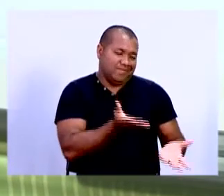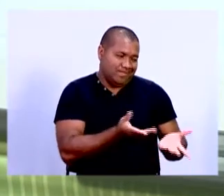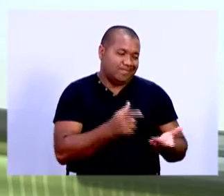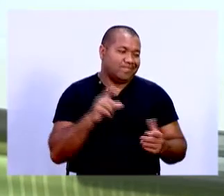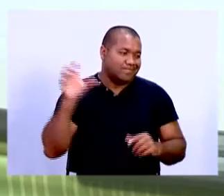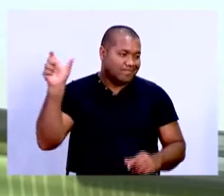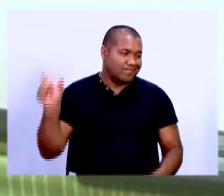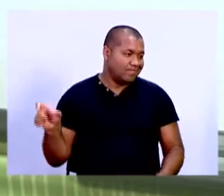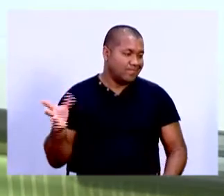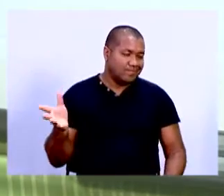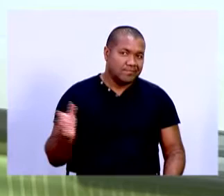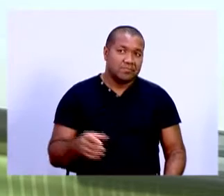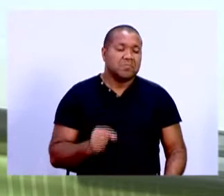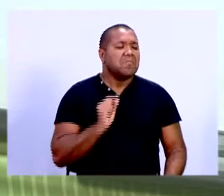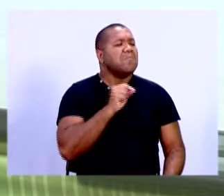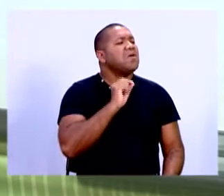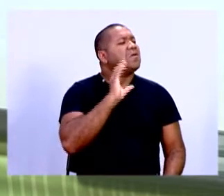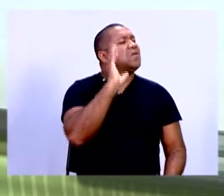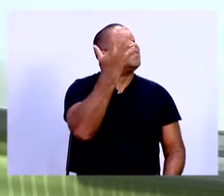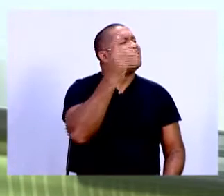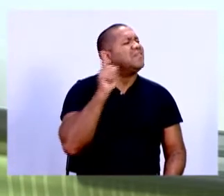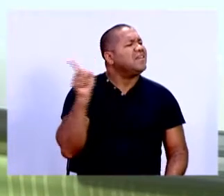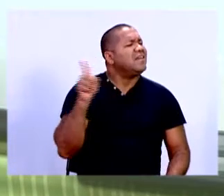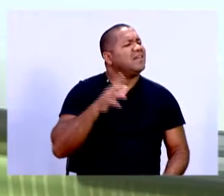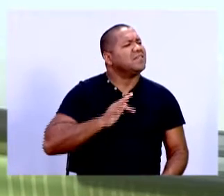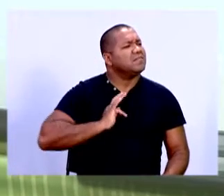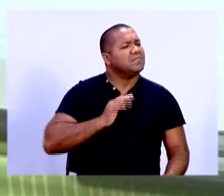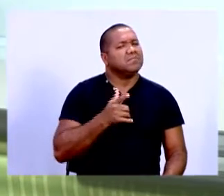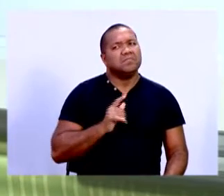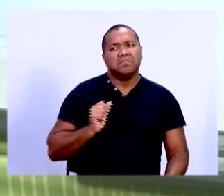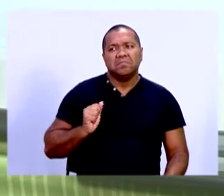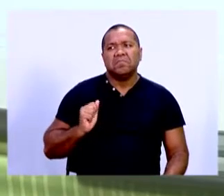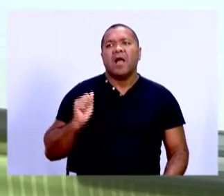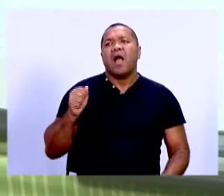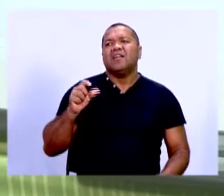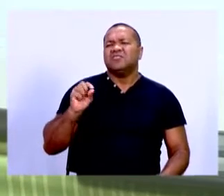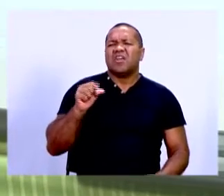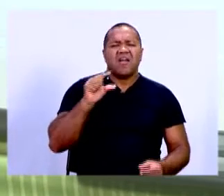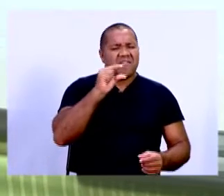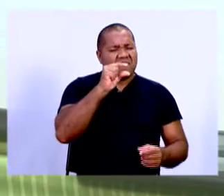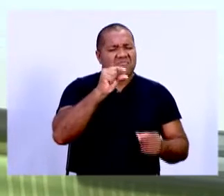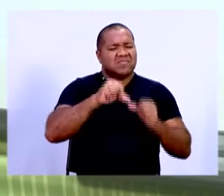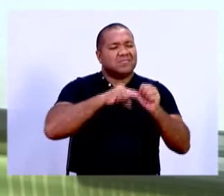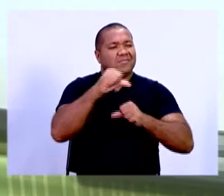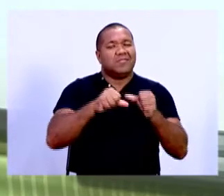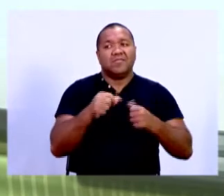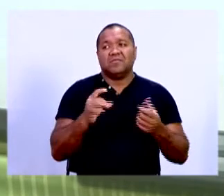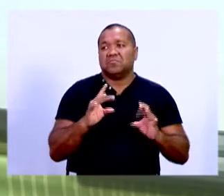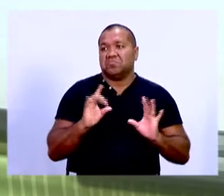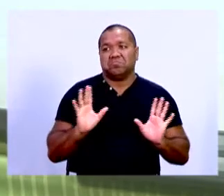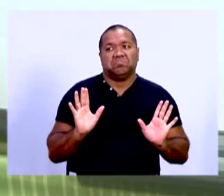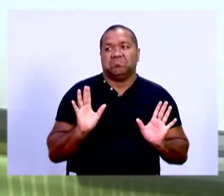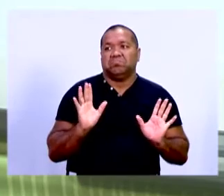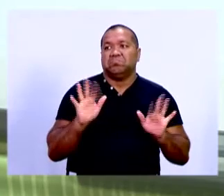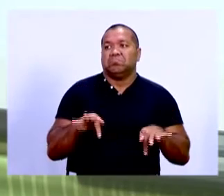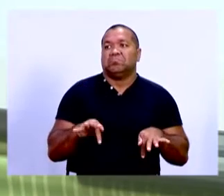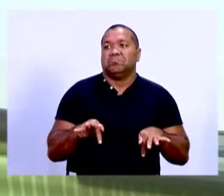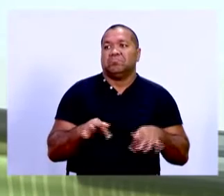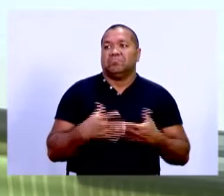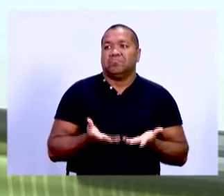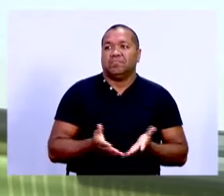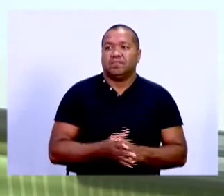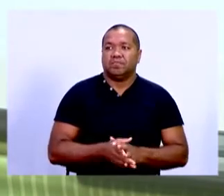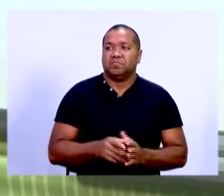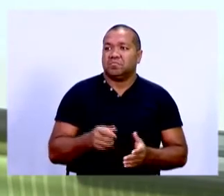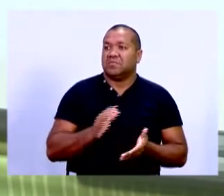tal. Mas o que foi lá, o técnico? Era só o fusível que eu troquei. E pronto. Não há